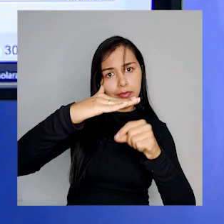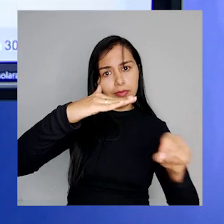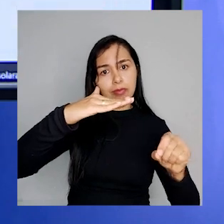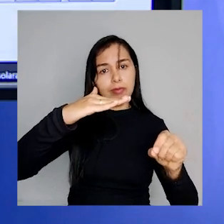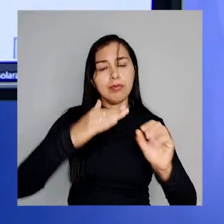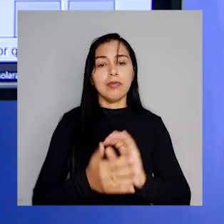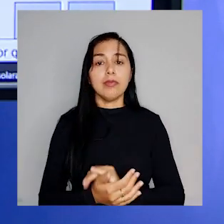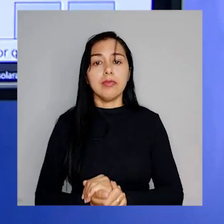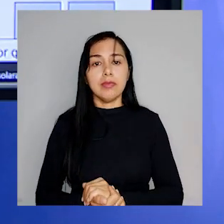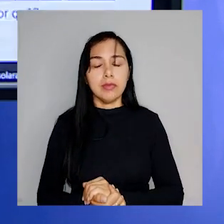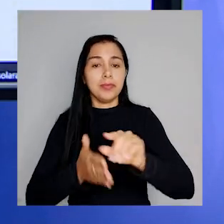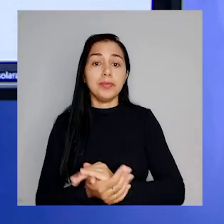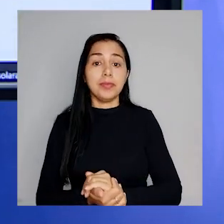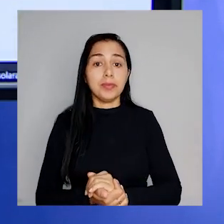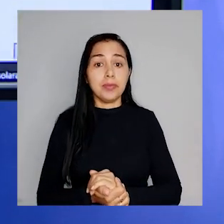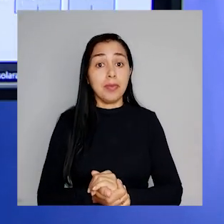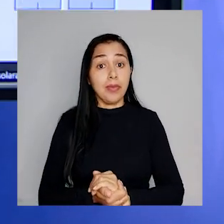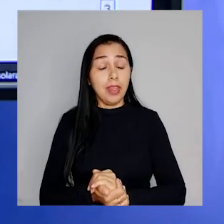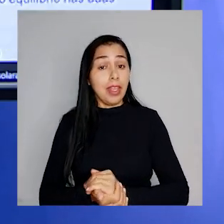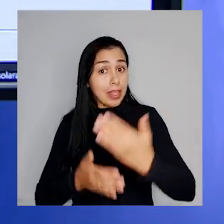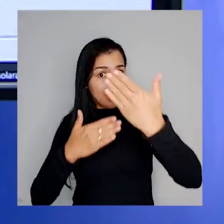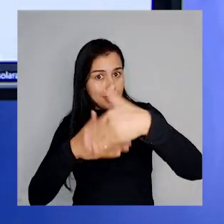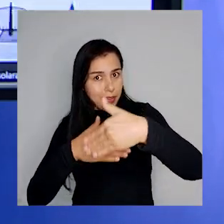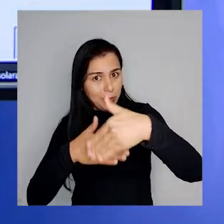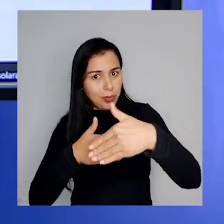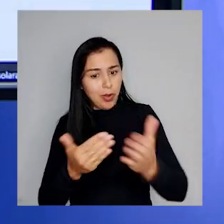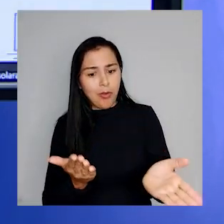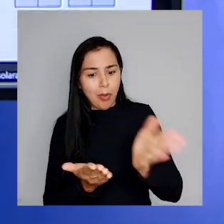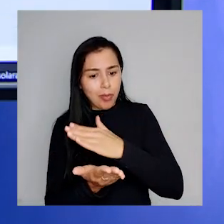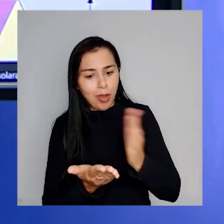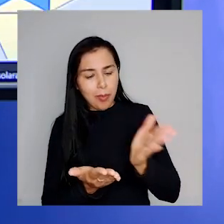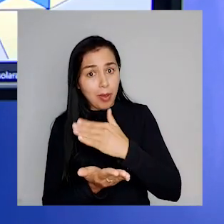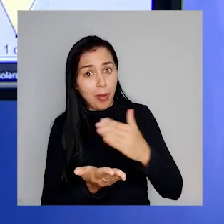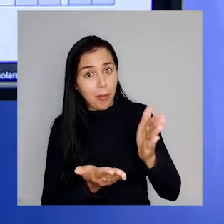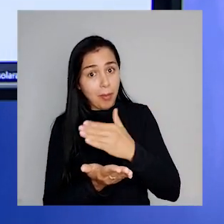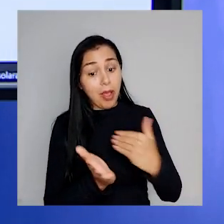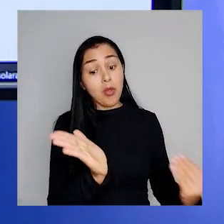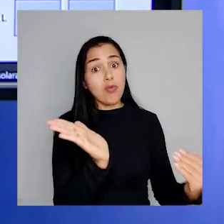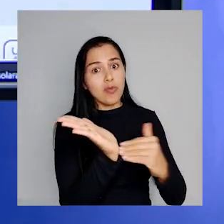questão. No final da prova, vamos passar aqui mais a prova.